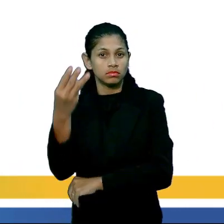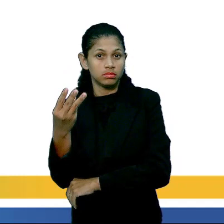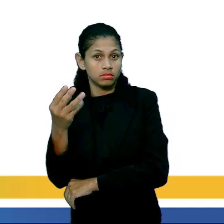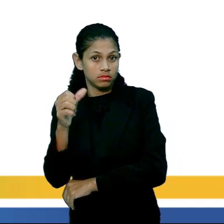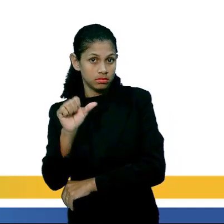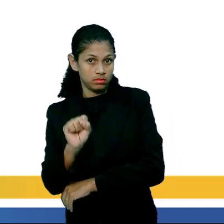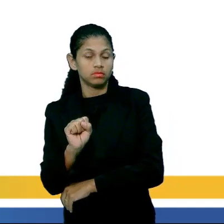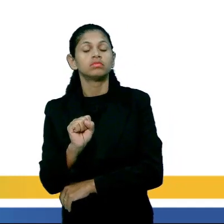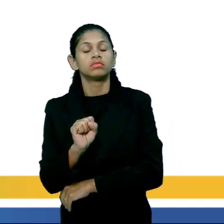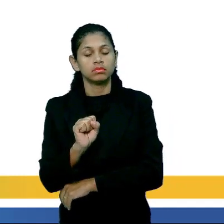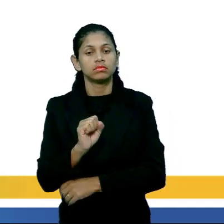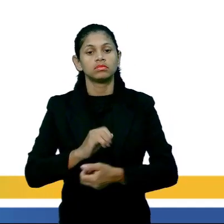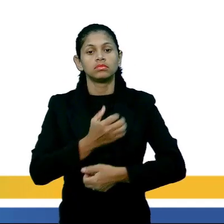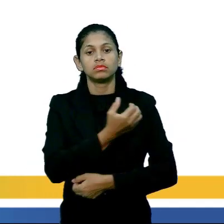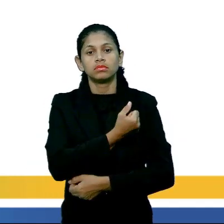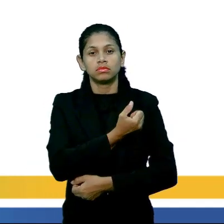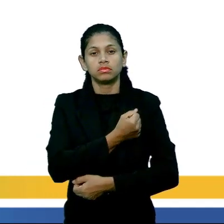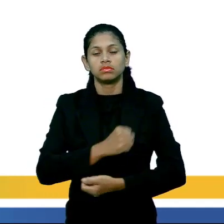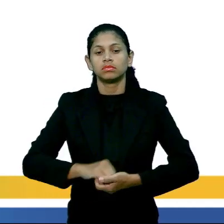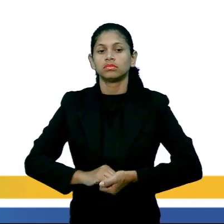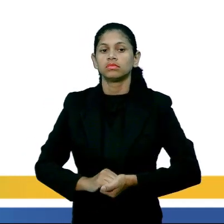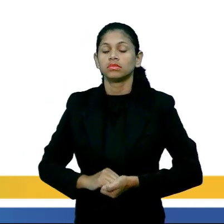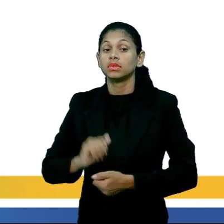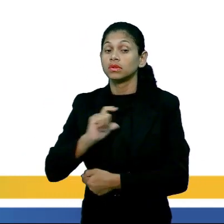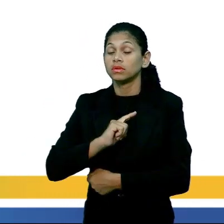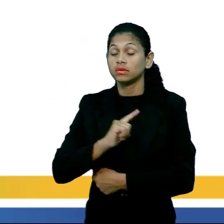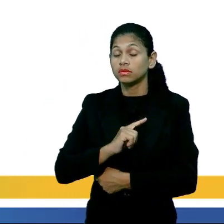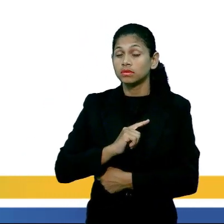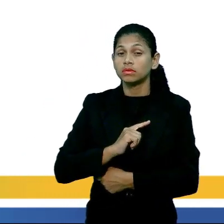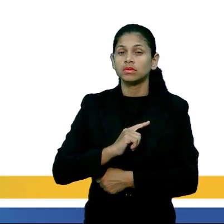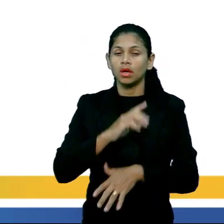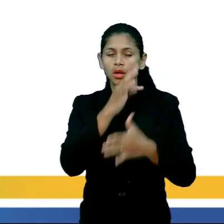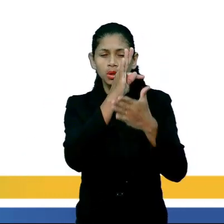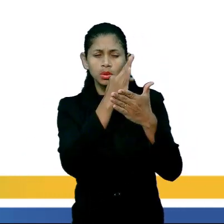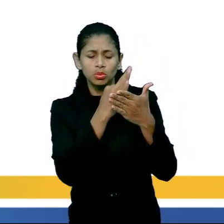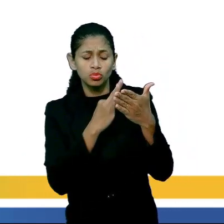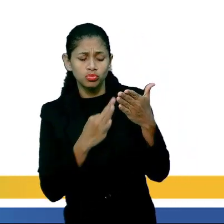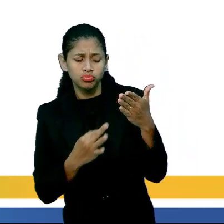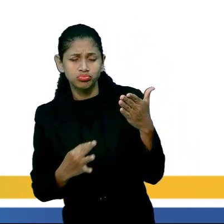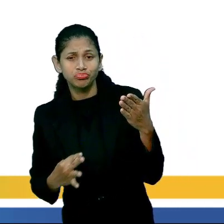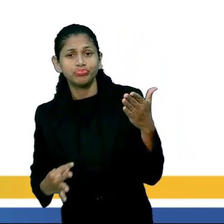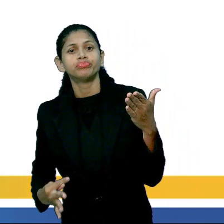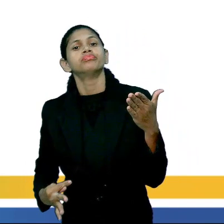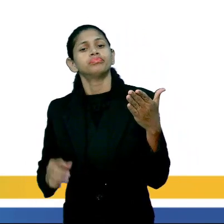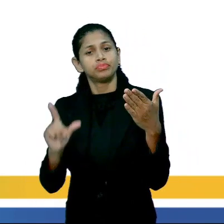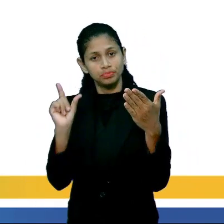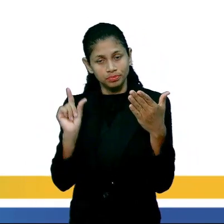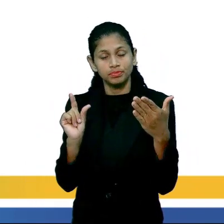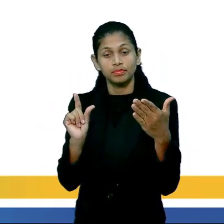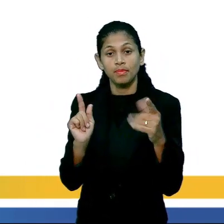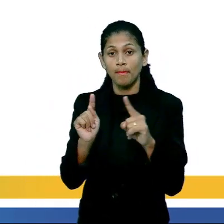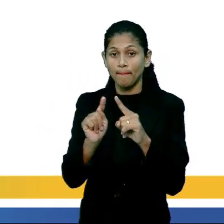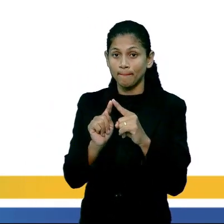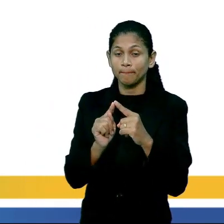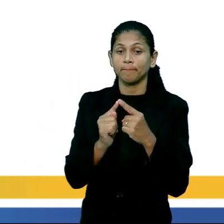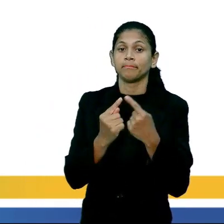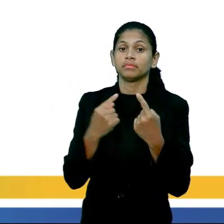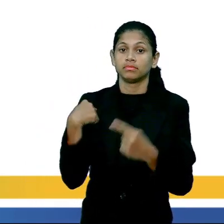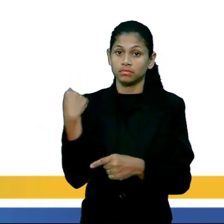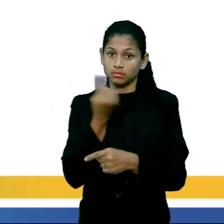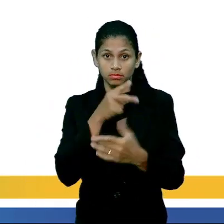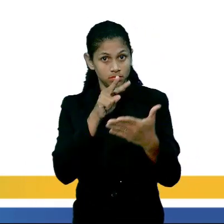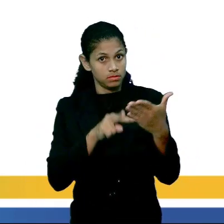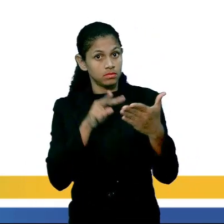Número 38, nós temos um texto um pouquinho extenso, porém nós vamos fazer a leitura completa